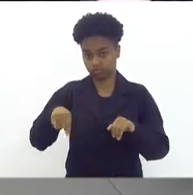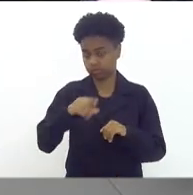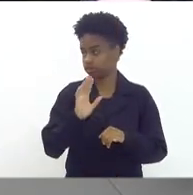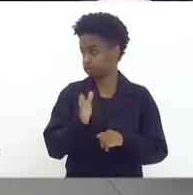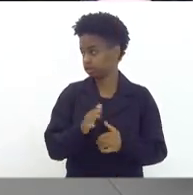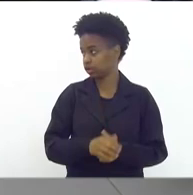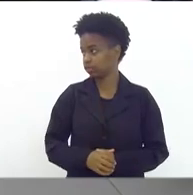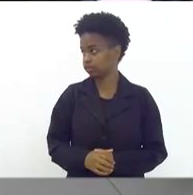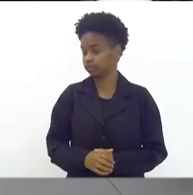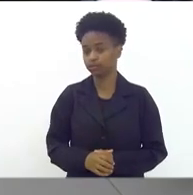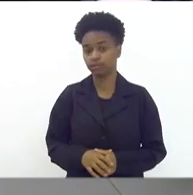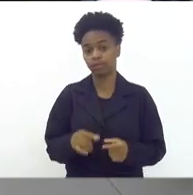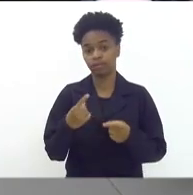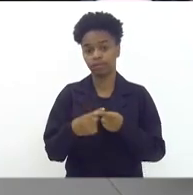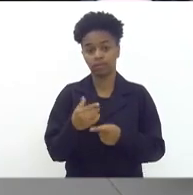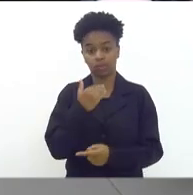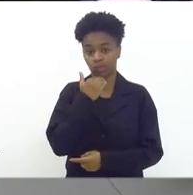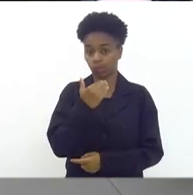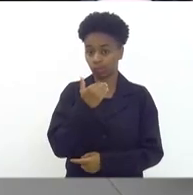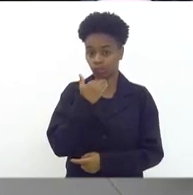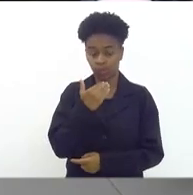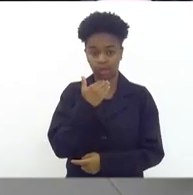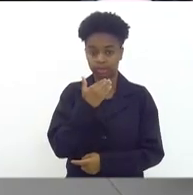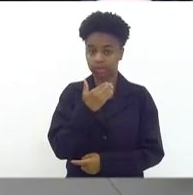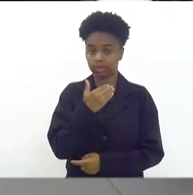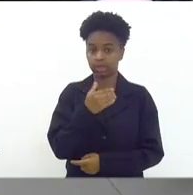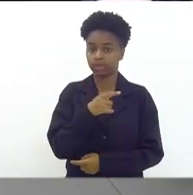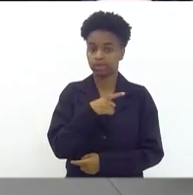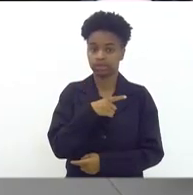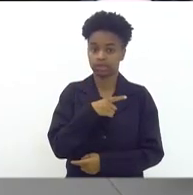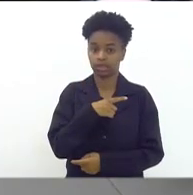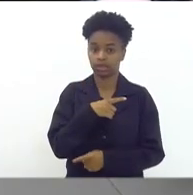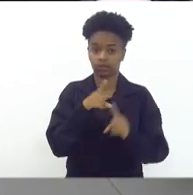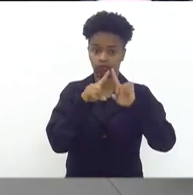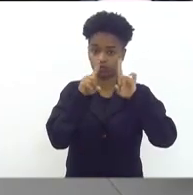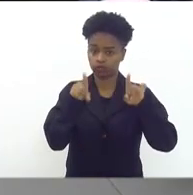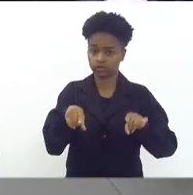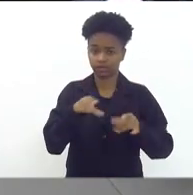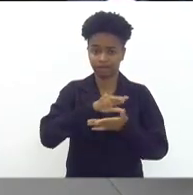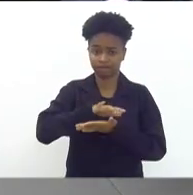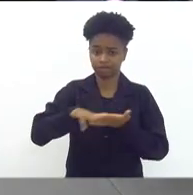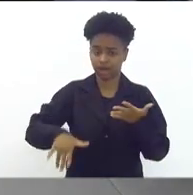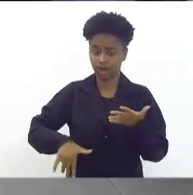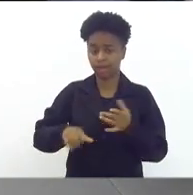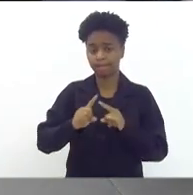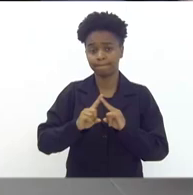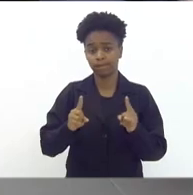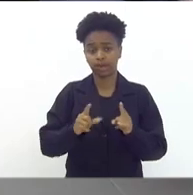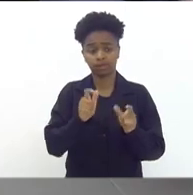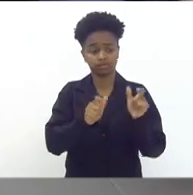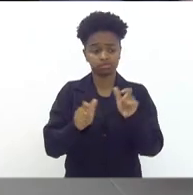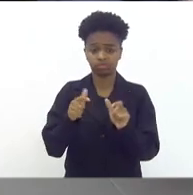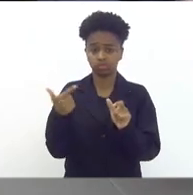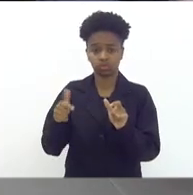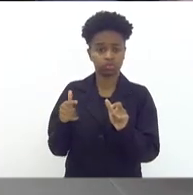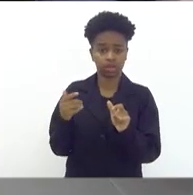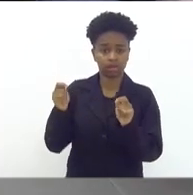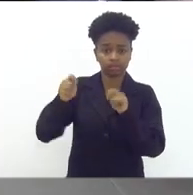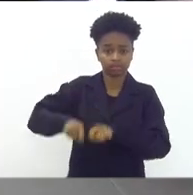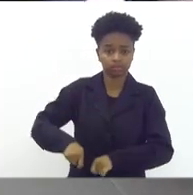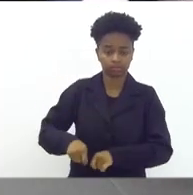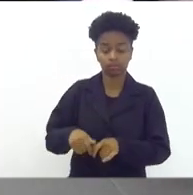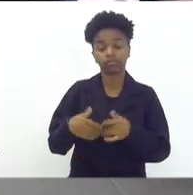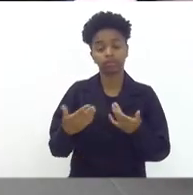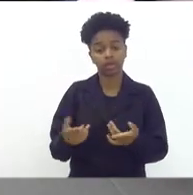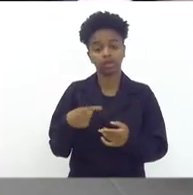não adianta a gente ter um efetivo grande o suficiente mas esse pessoal não estarem capacitado a gente